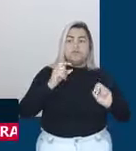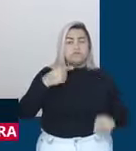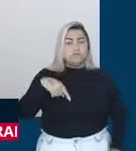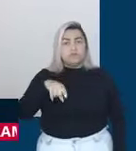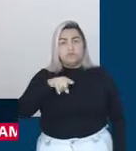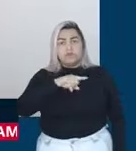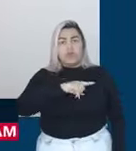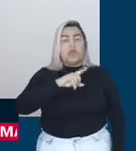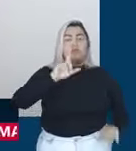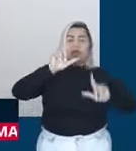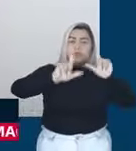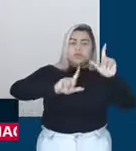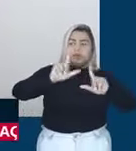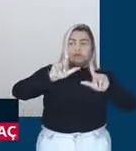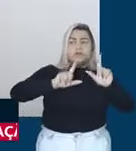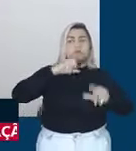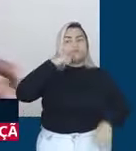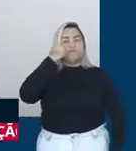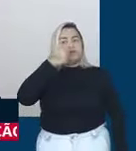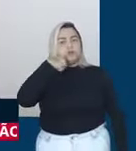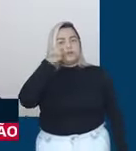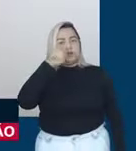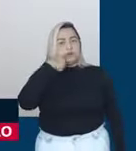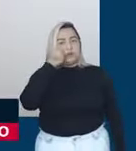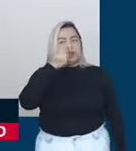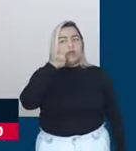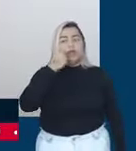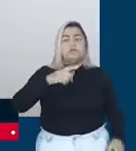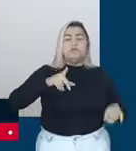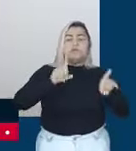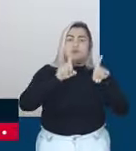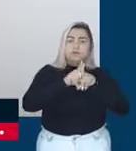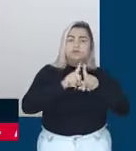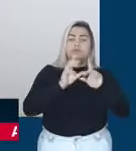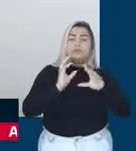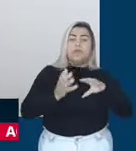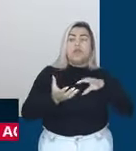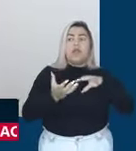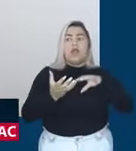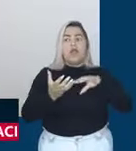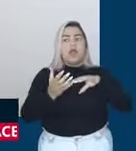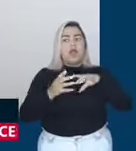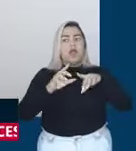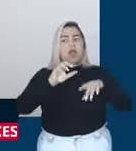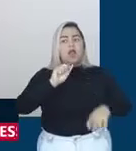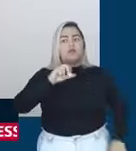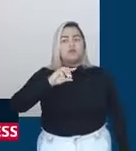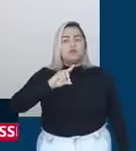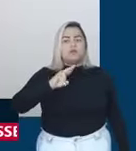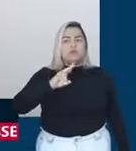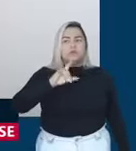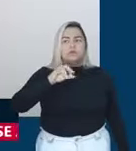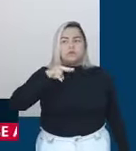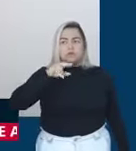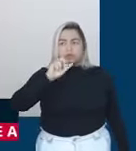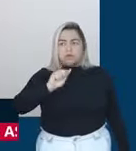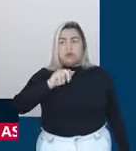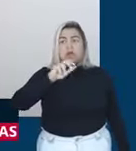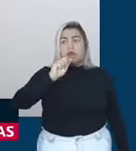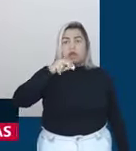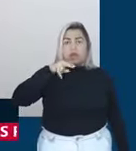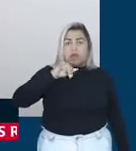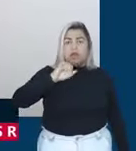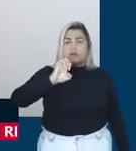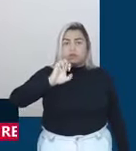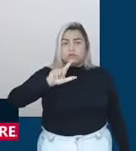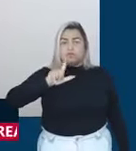TV Senado, Agência Senado e Rádio Senado, em relação a essas audiências públicas. Ministro da Igualdade, Aniele Franco,